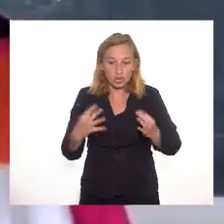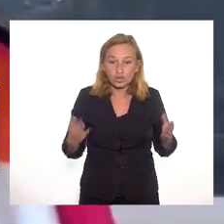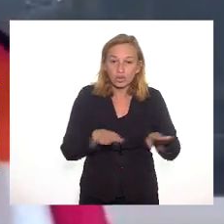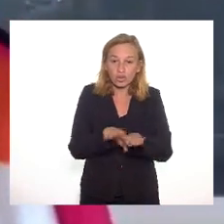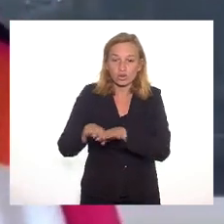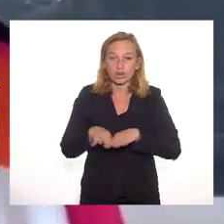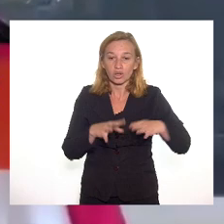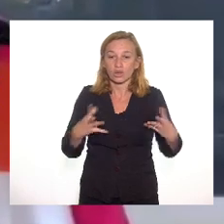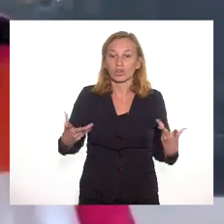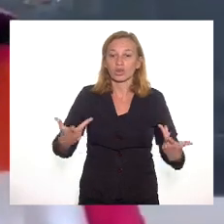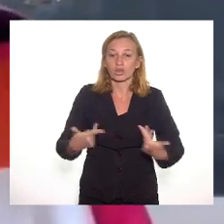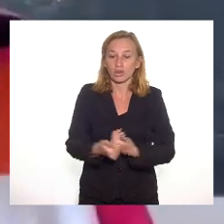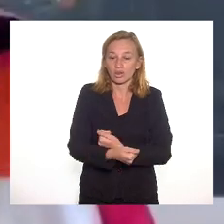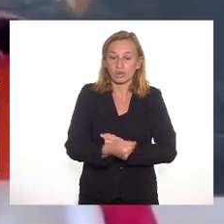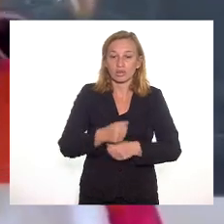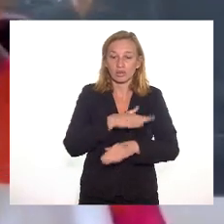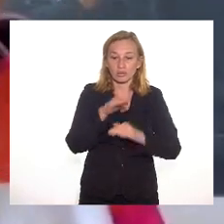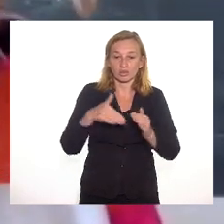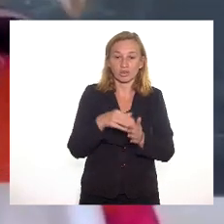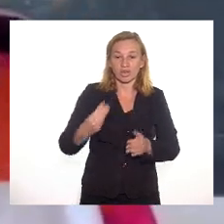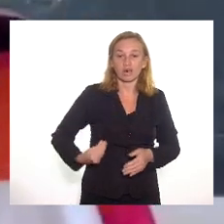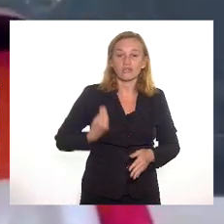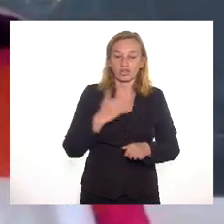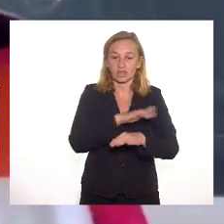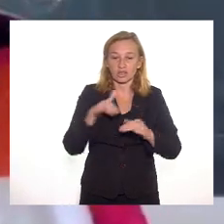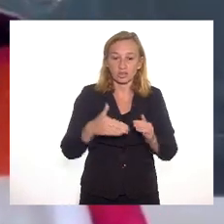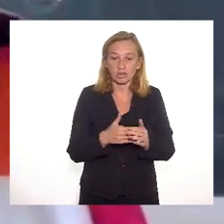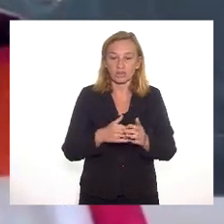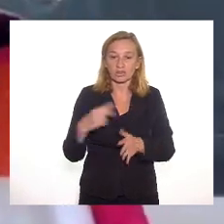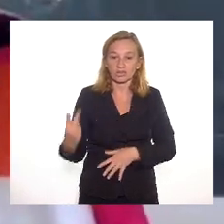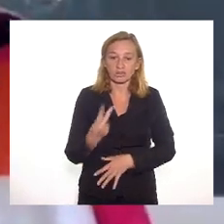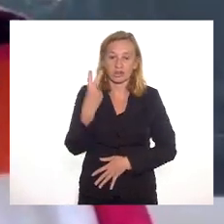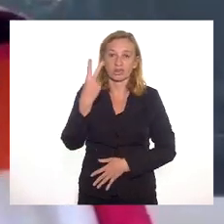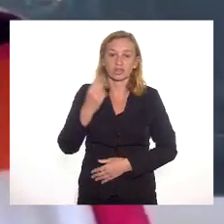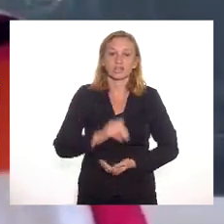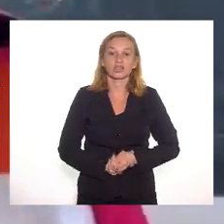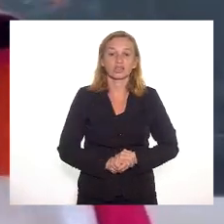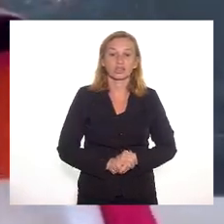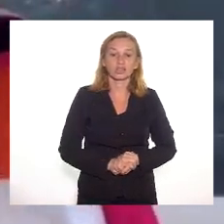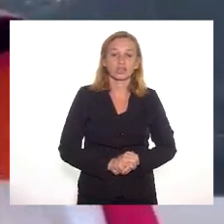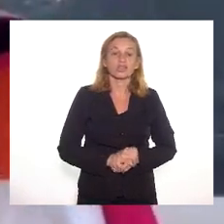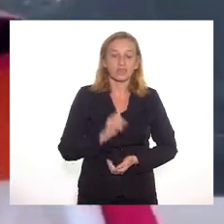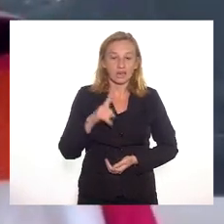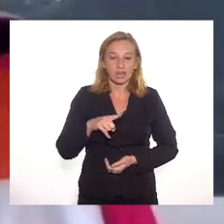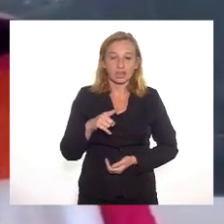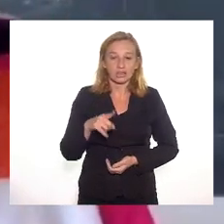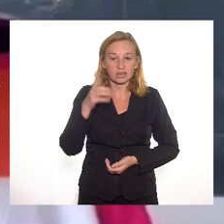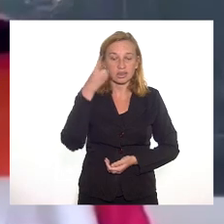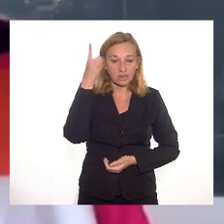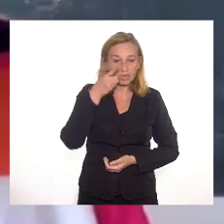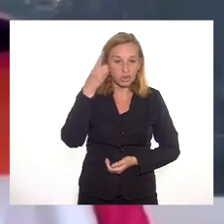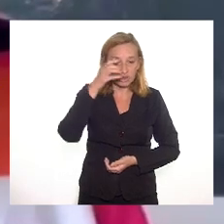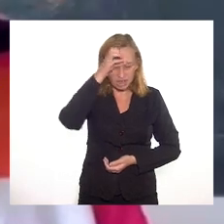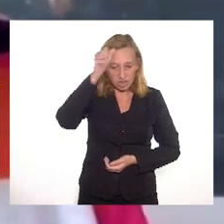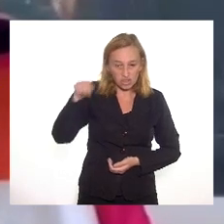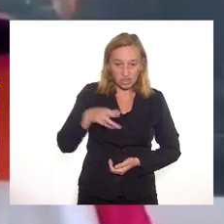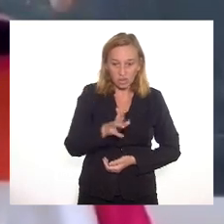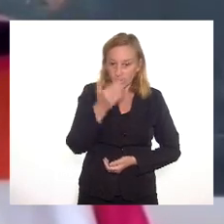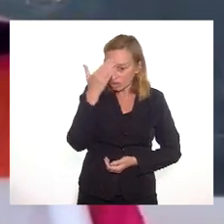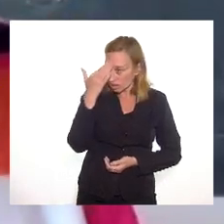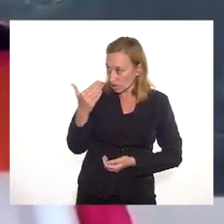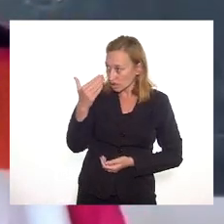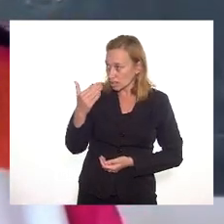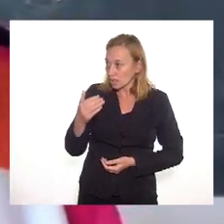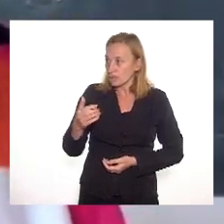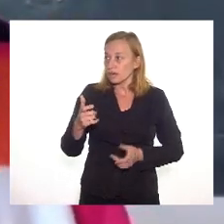mais fraterna para todos, onde a vida de todos sejam valorizadas. Acho que é isso, deputada presidenta Tia Ju. Queria agradecer